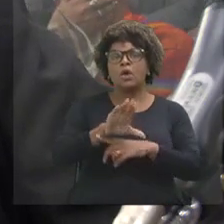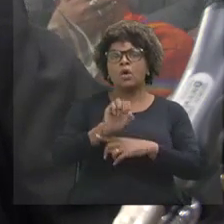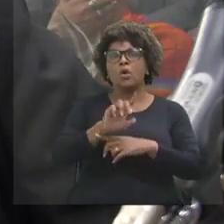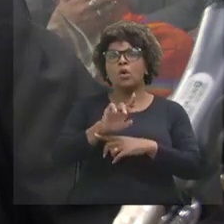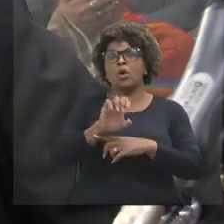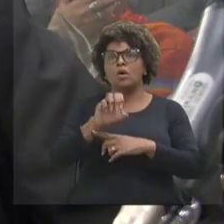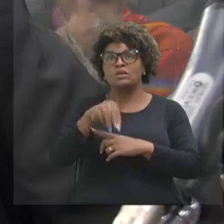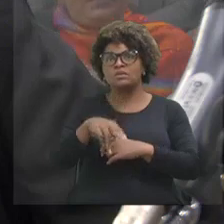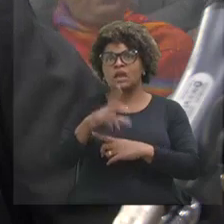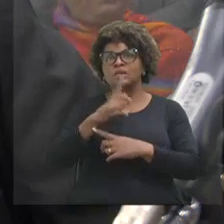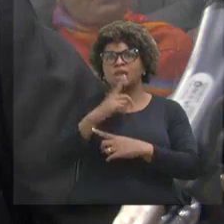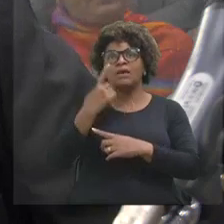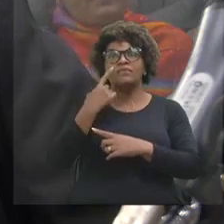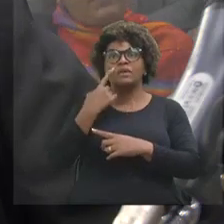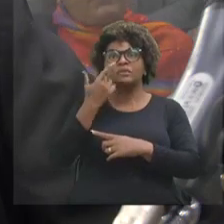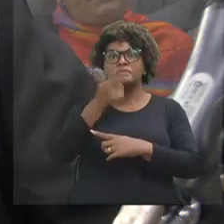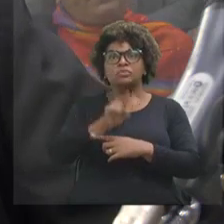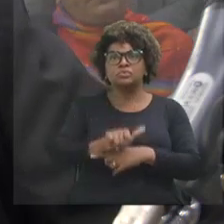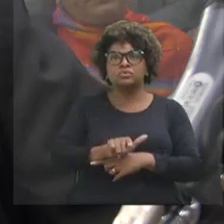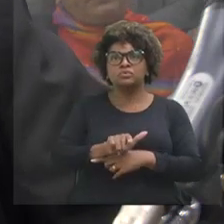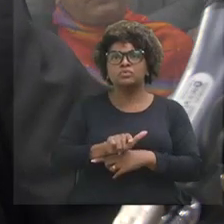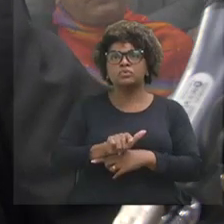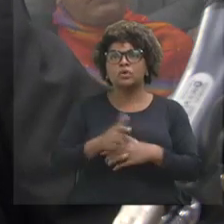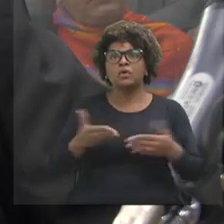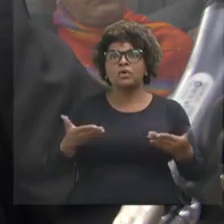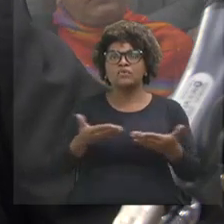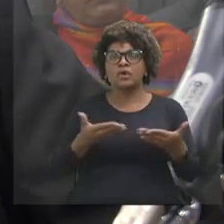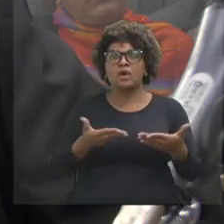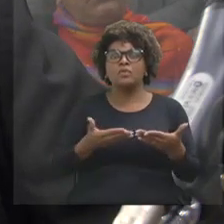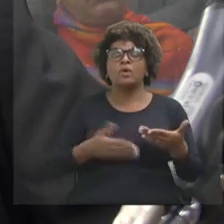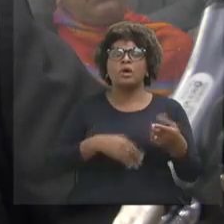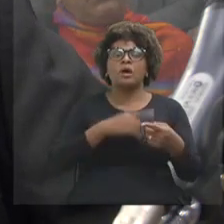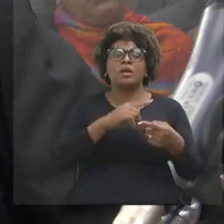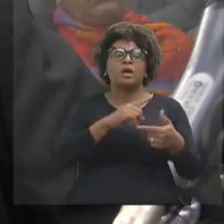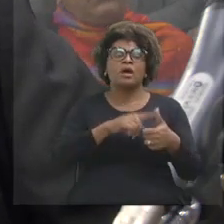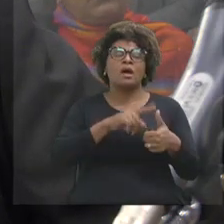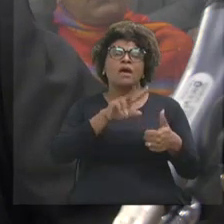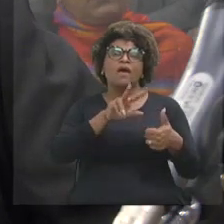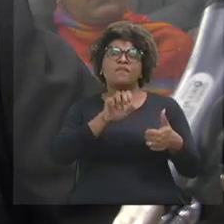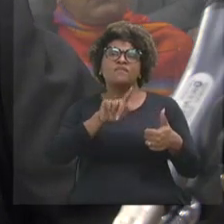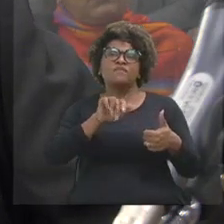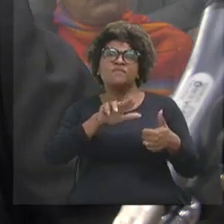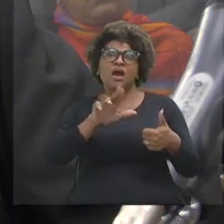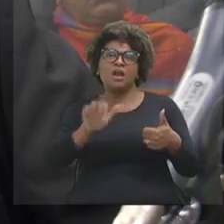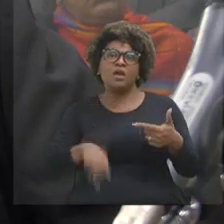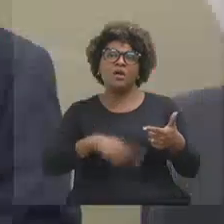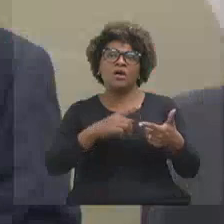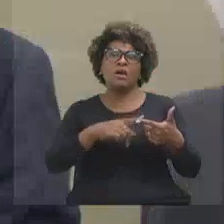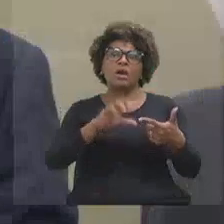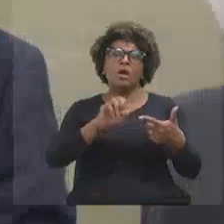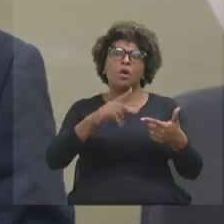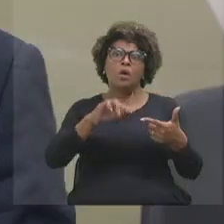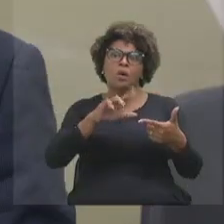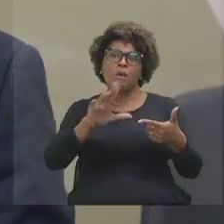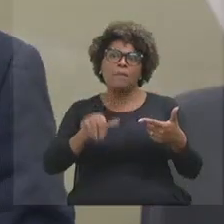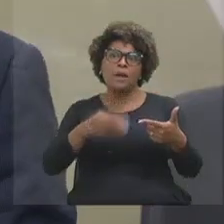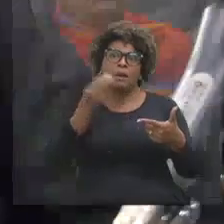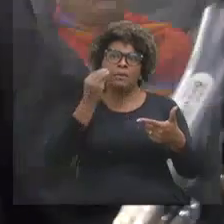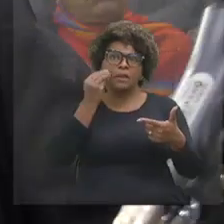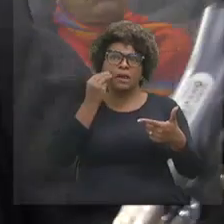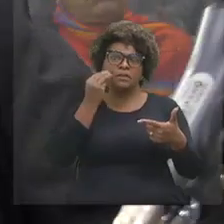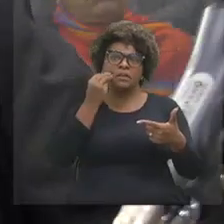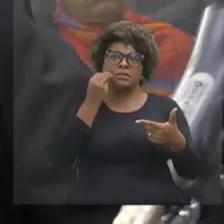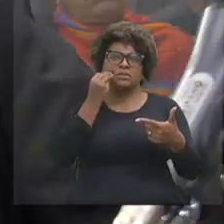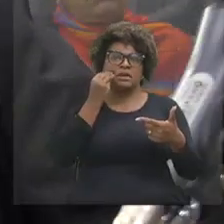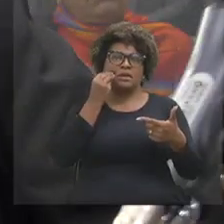Deputado essa questão igual ao Fábio colocou do valor do Opera tem que tentar desafogar e a gente sempre olha